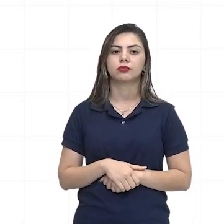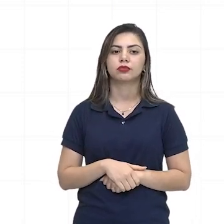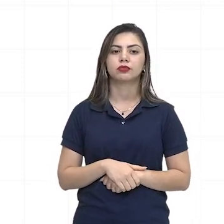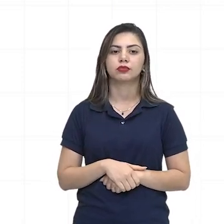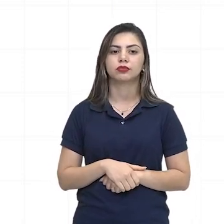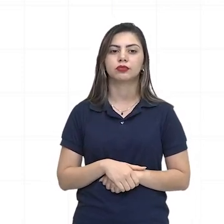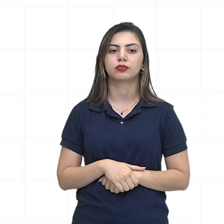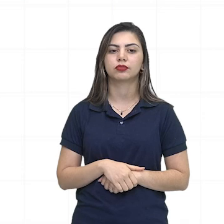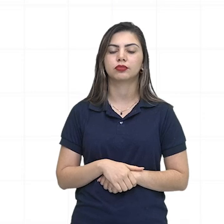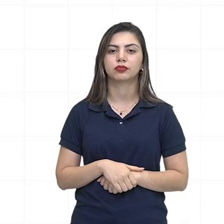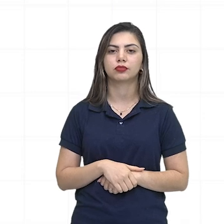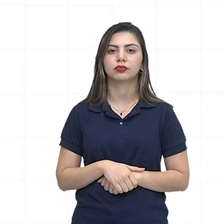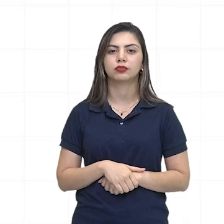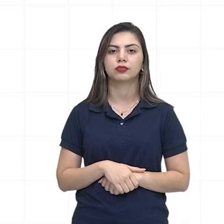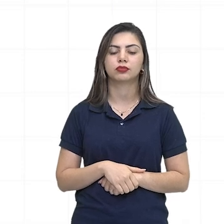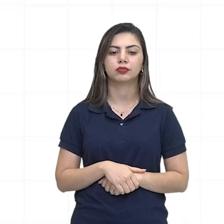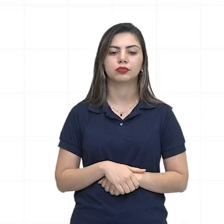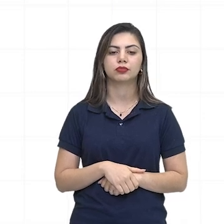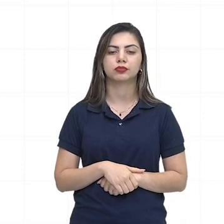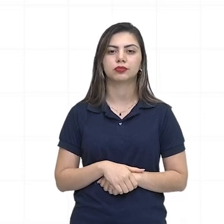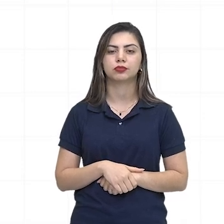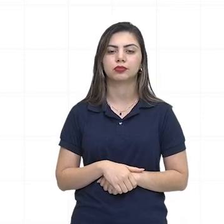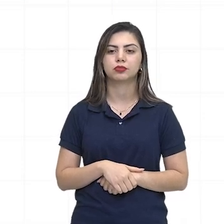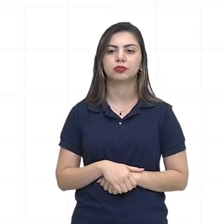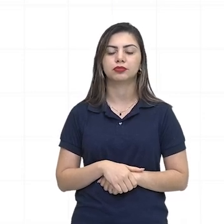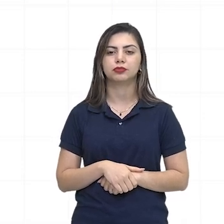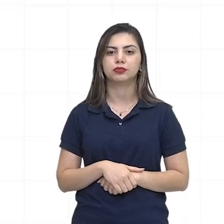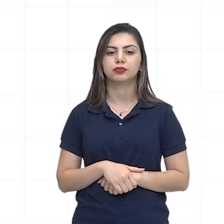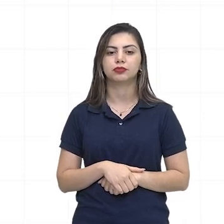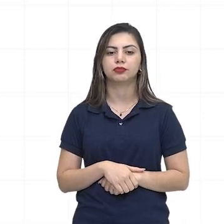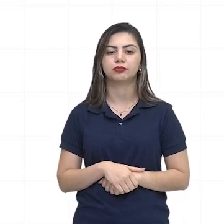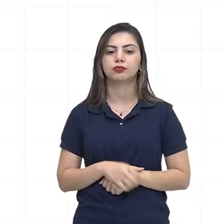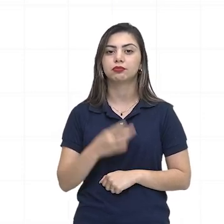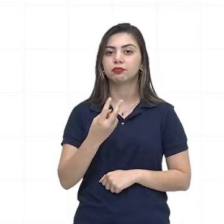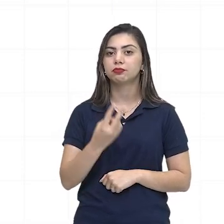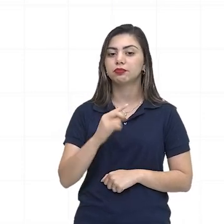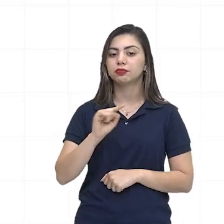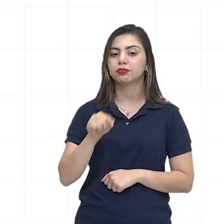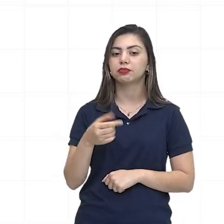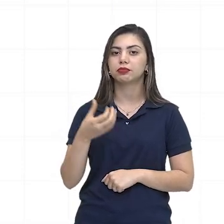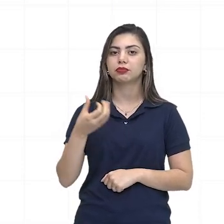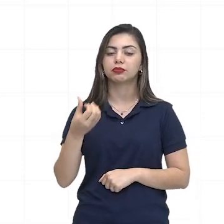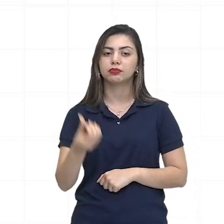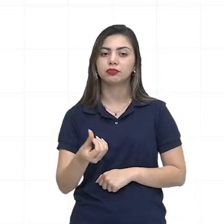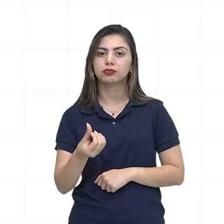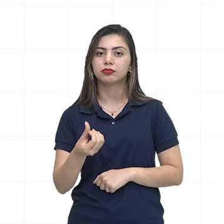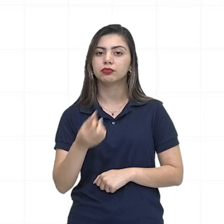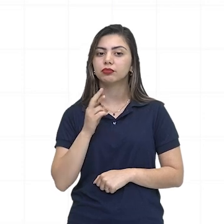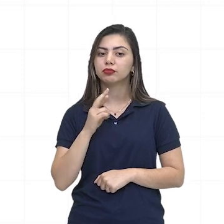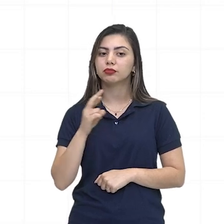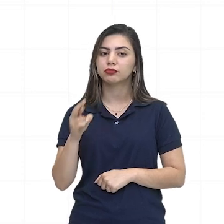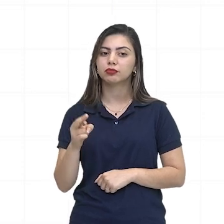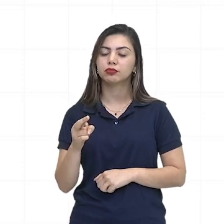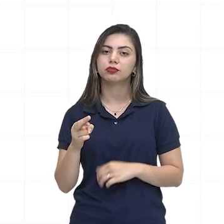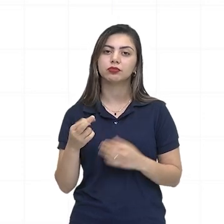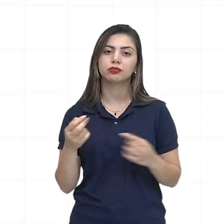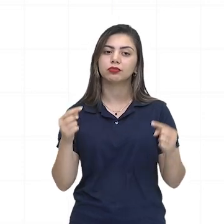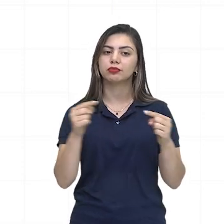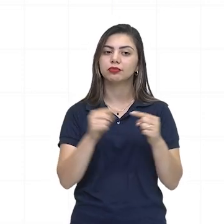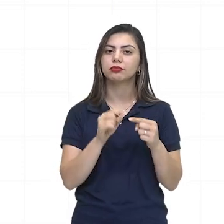E esse resultado é o mesmo resultado